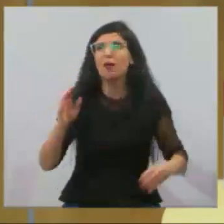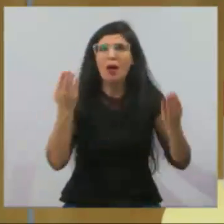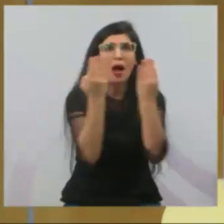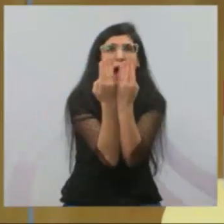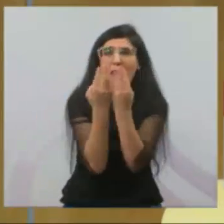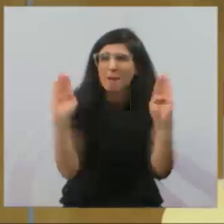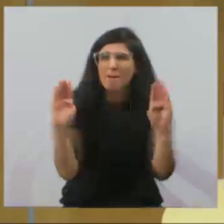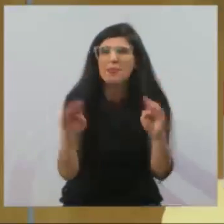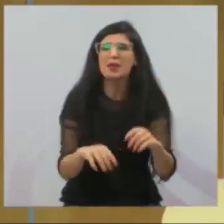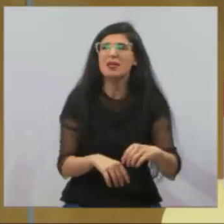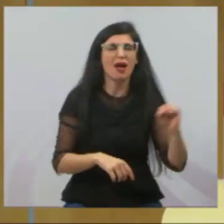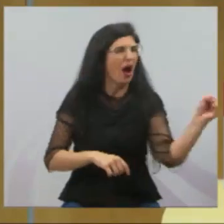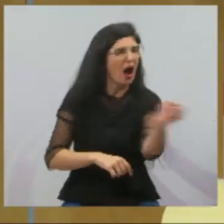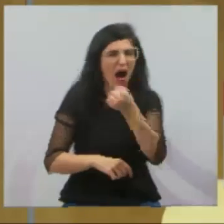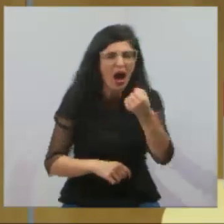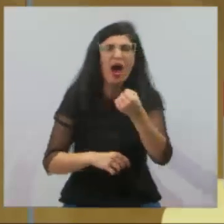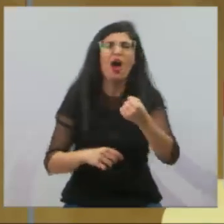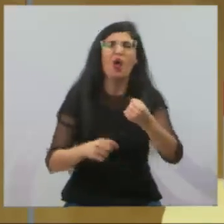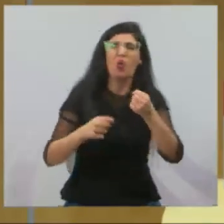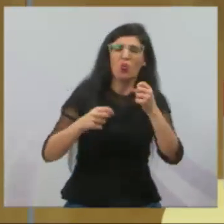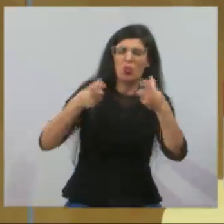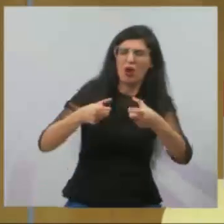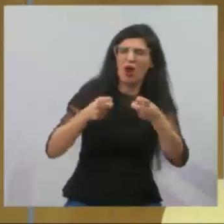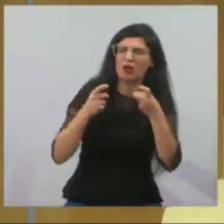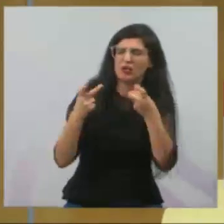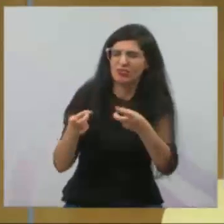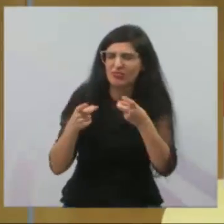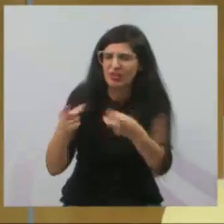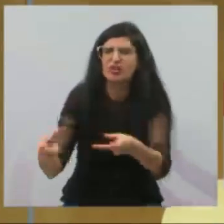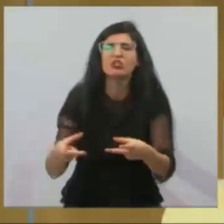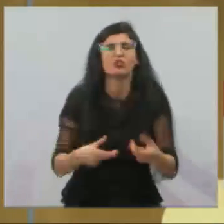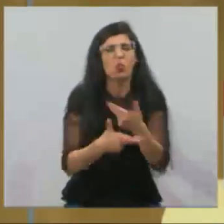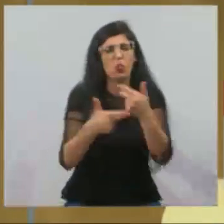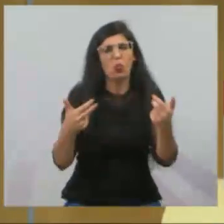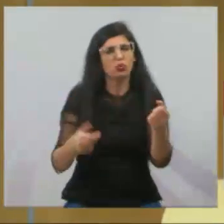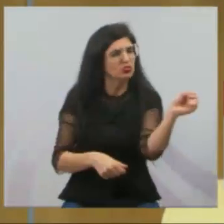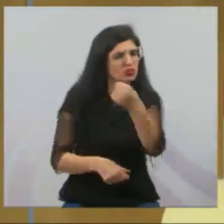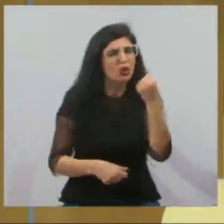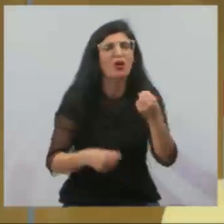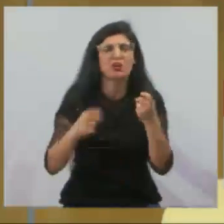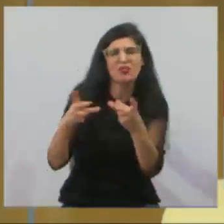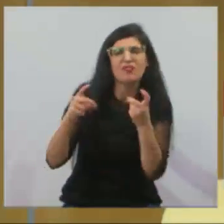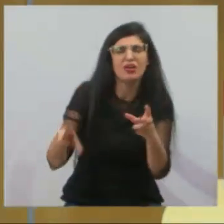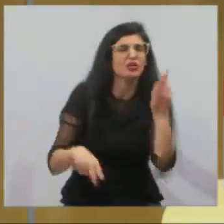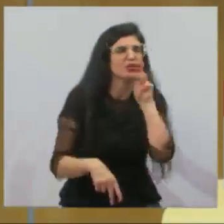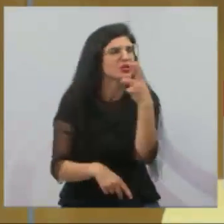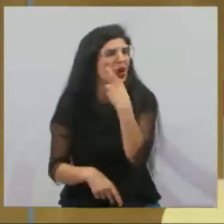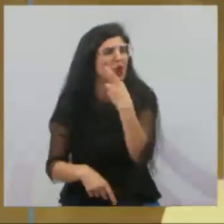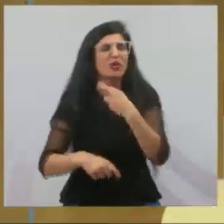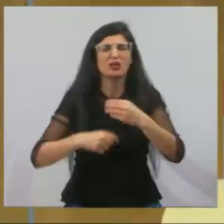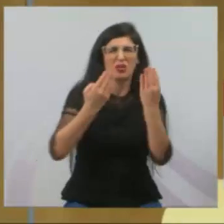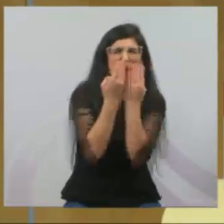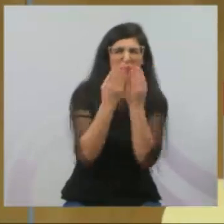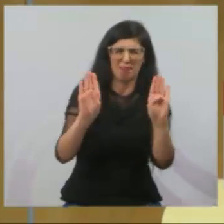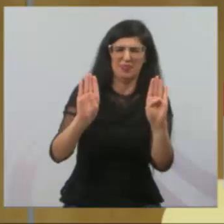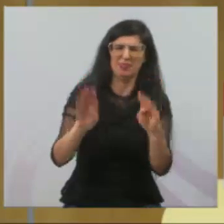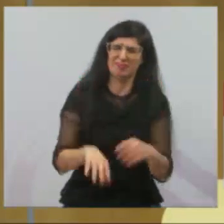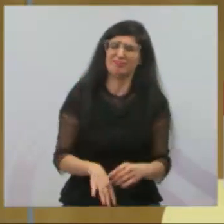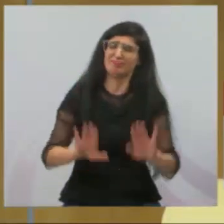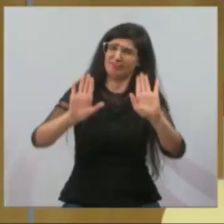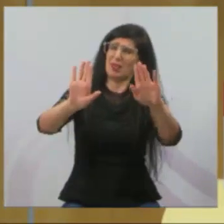revisto. Então aí fica o meu apelo. que visa esse projeto aqui, falando um